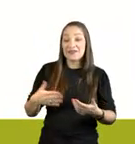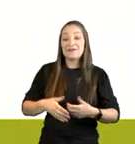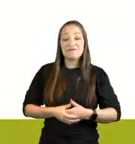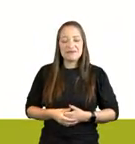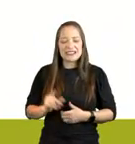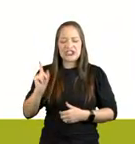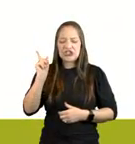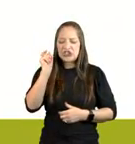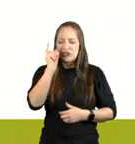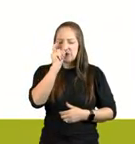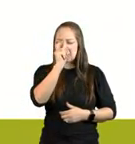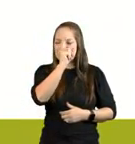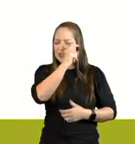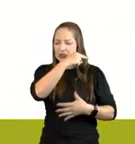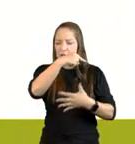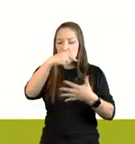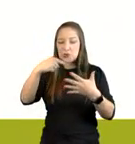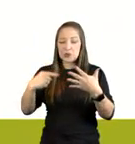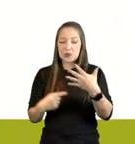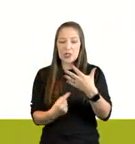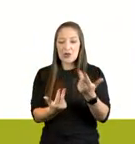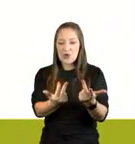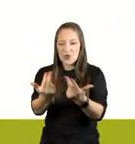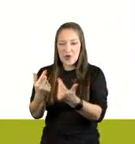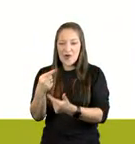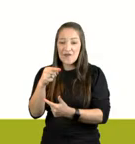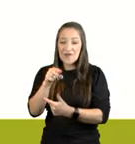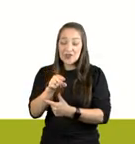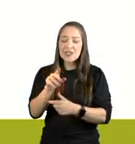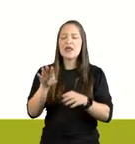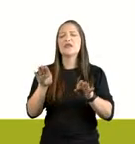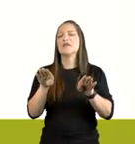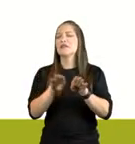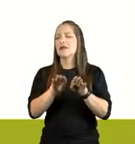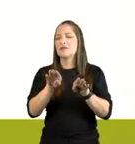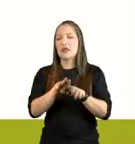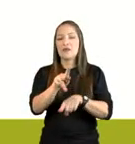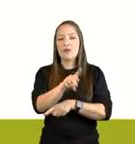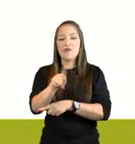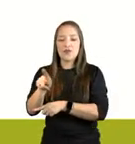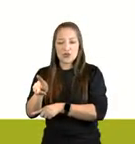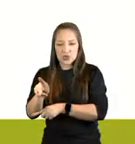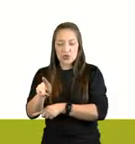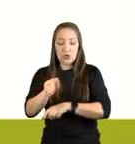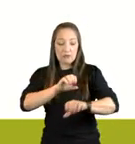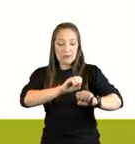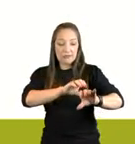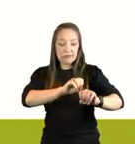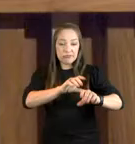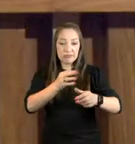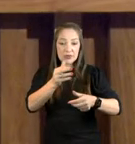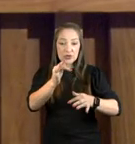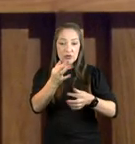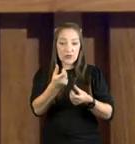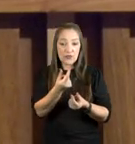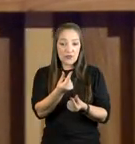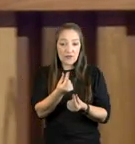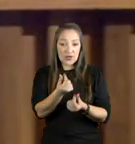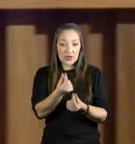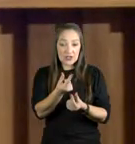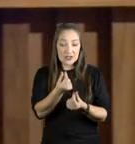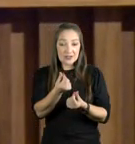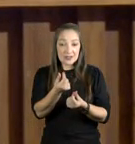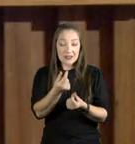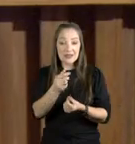mesmas dificuldades que você, né? Também fui professor de educação financeira na escola SESI